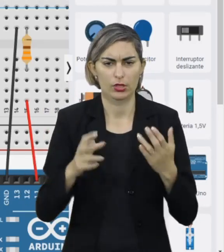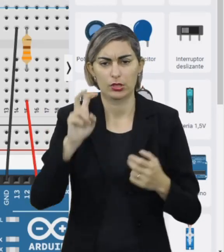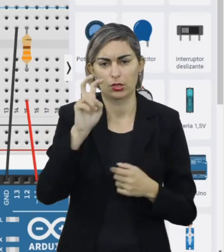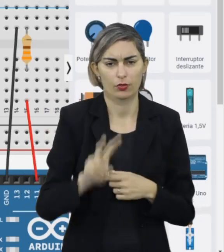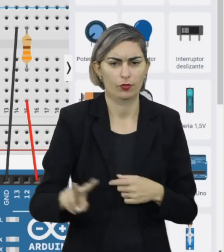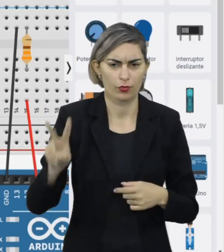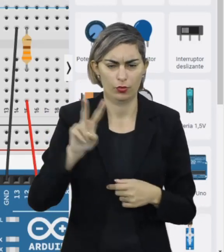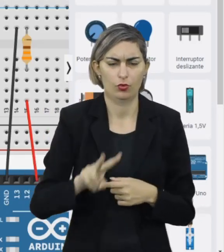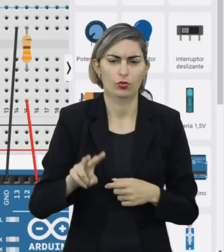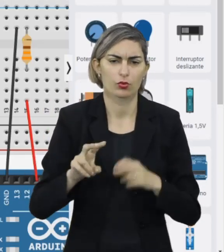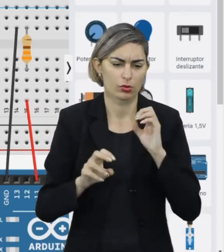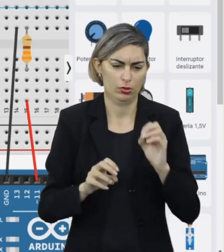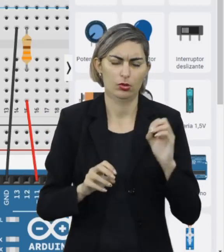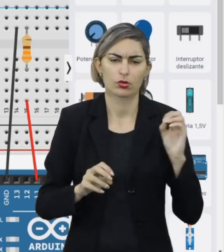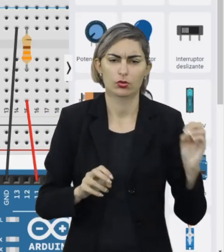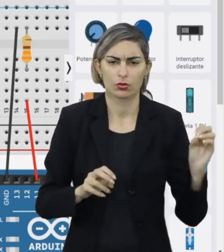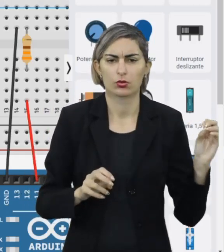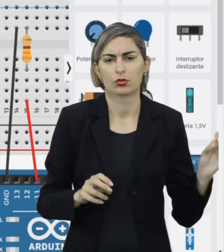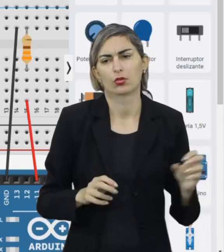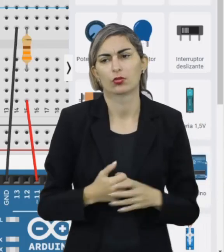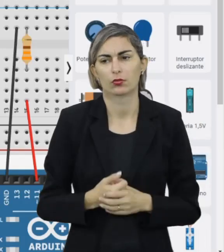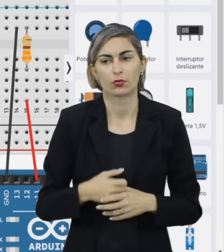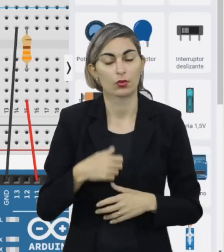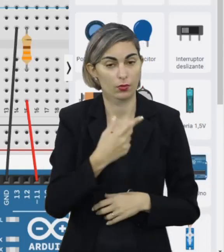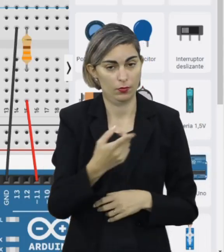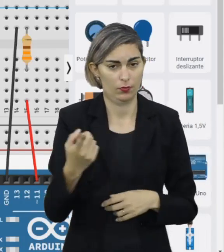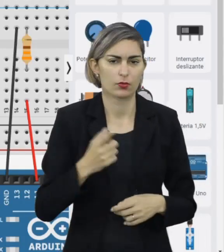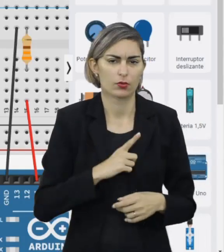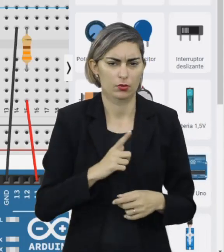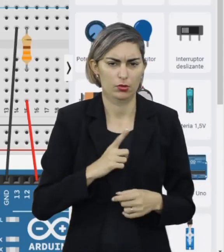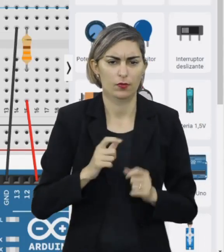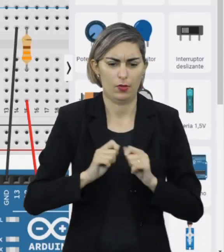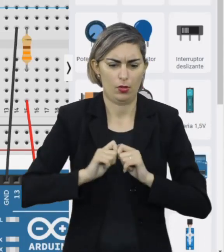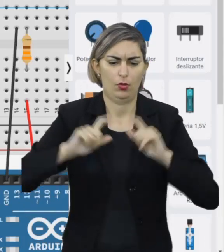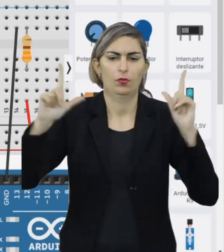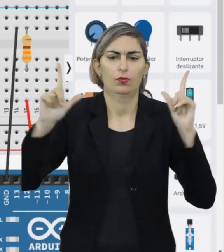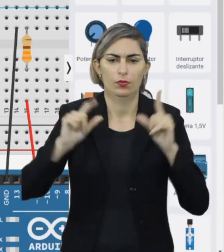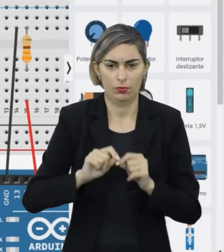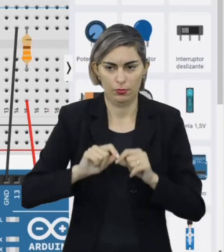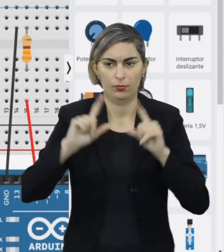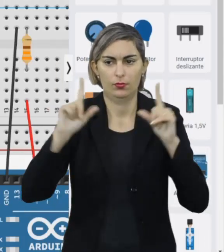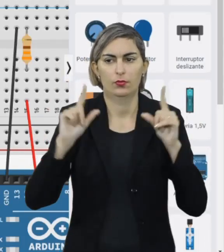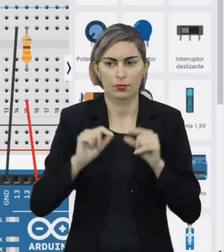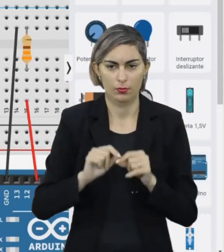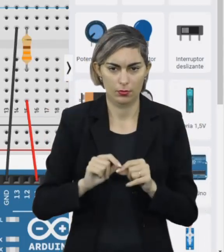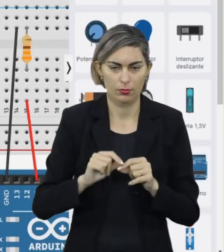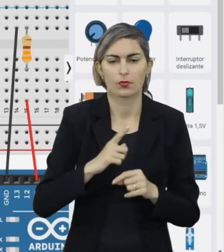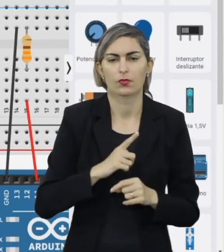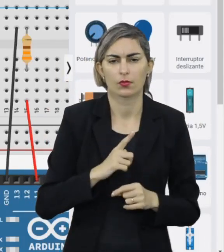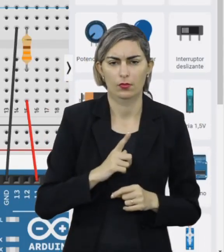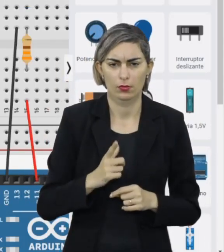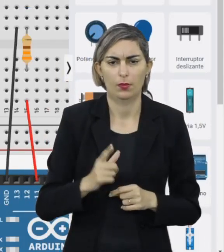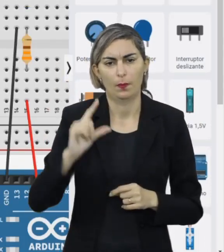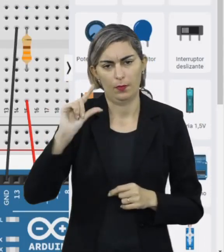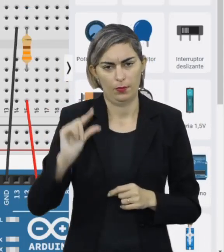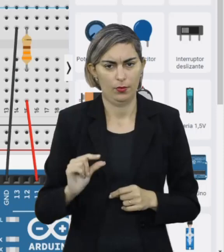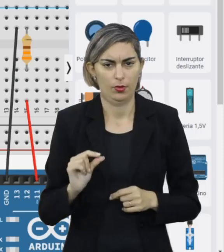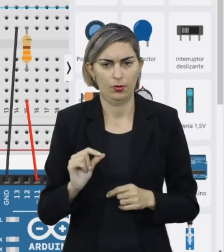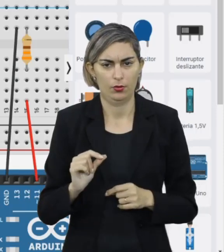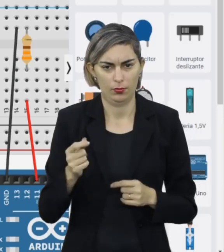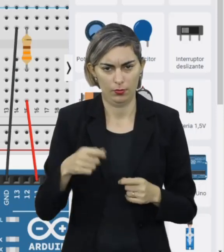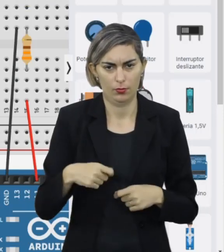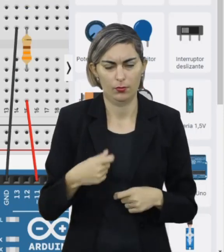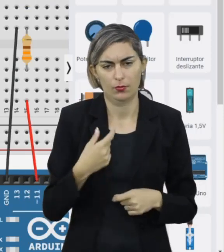5 volts, 0, 5, 0, 5, 0, 5, 0. É como se você estivesse piscando a lâmpada rapidamente. Ele vai ter uma intensidade um pouquinho menor,